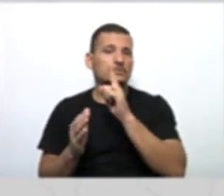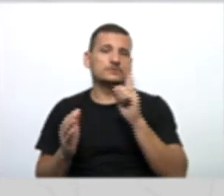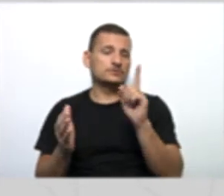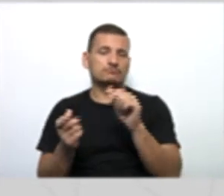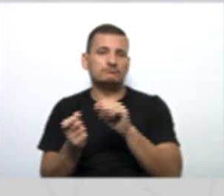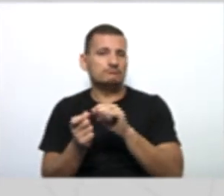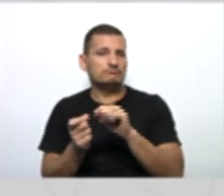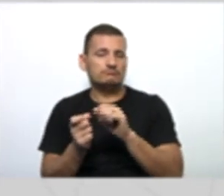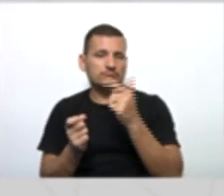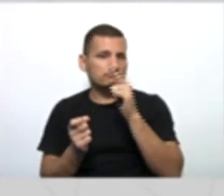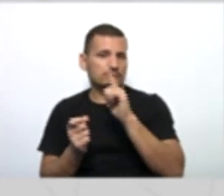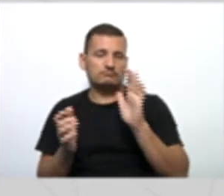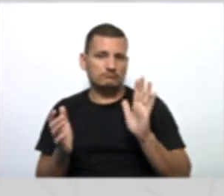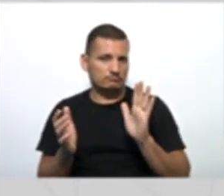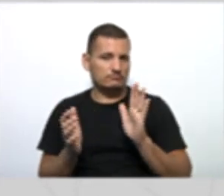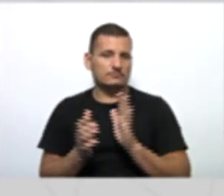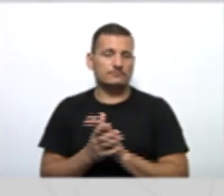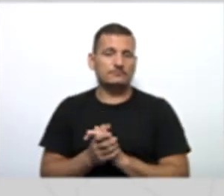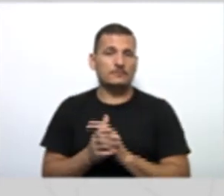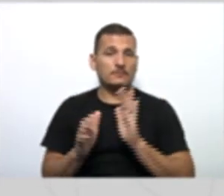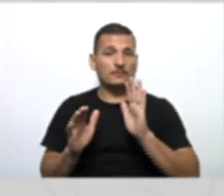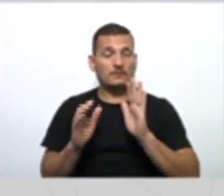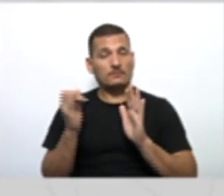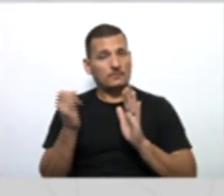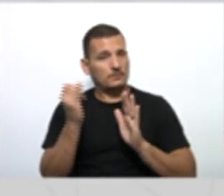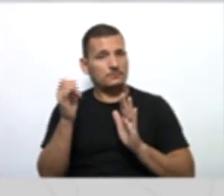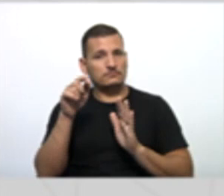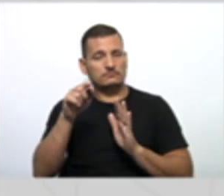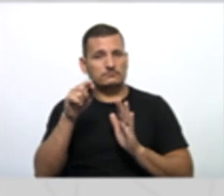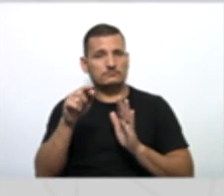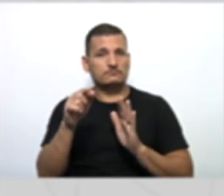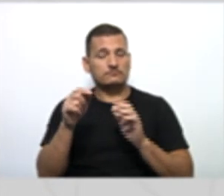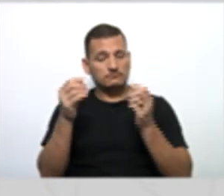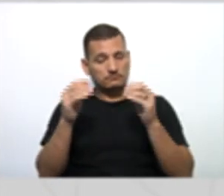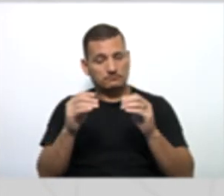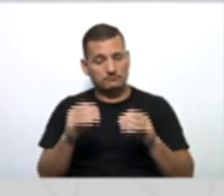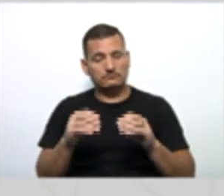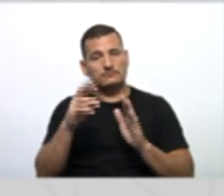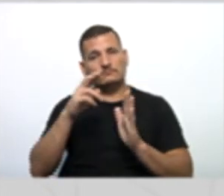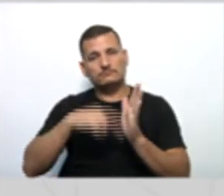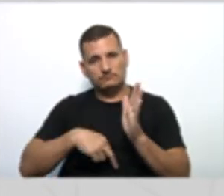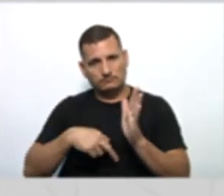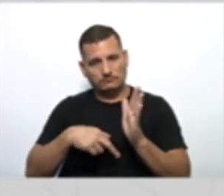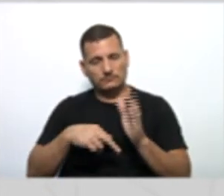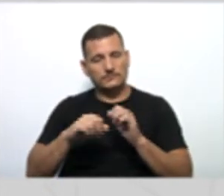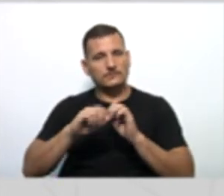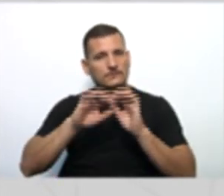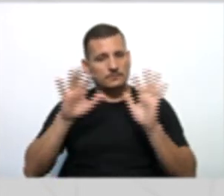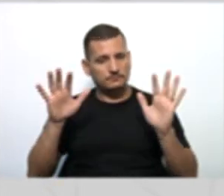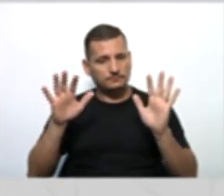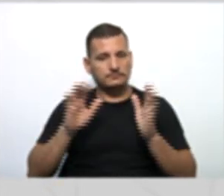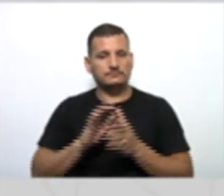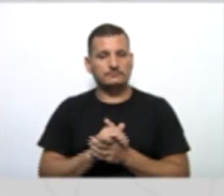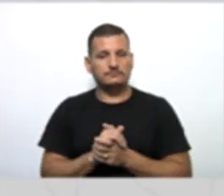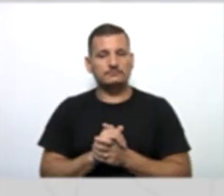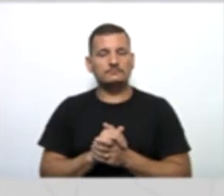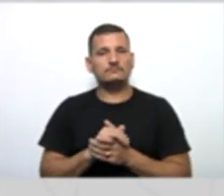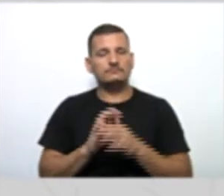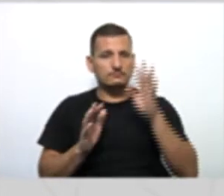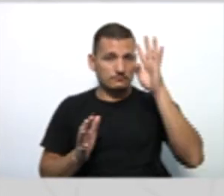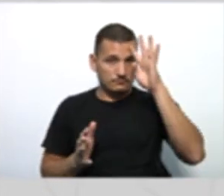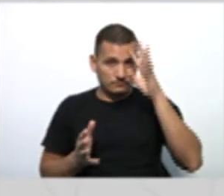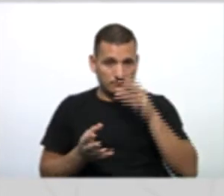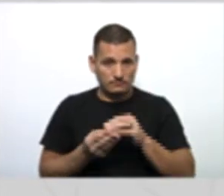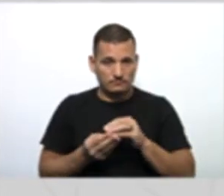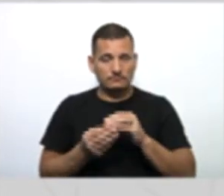conseguido executar aquilo que você planejou, mas é importante que você deixe isso muito claro dentro do relatório. E no final, a argumentação,